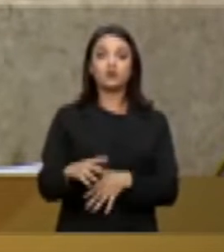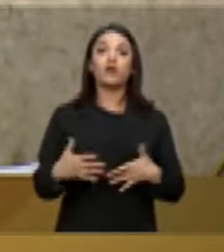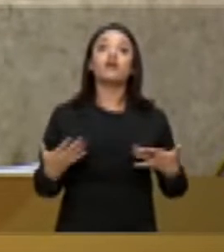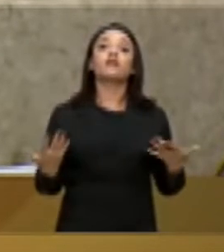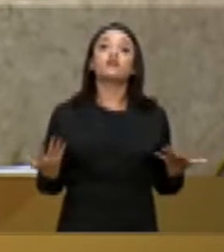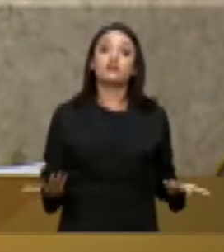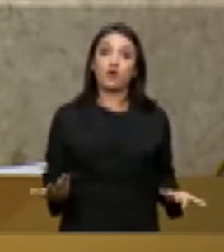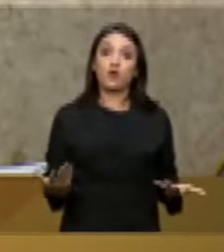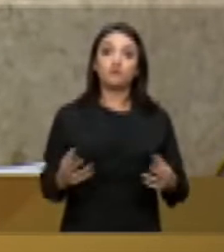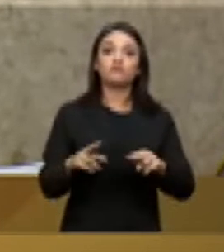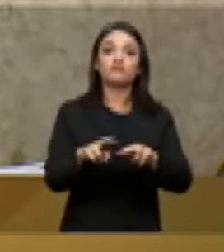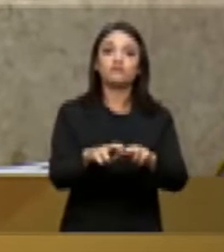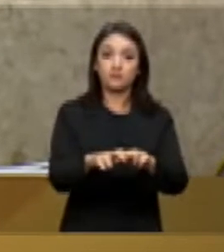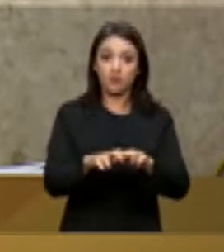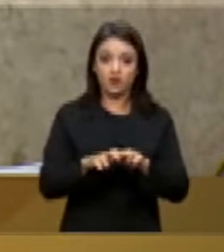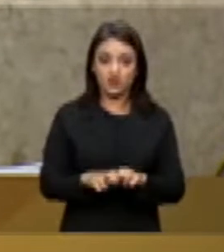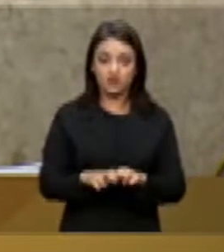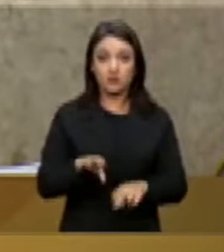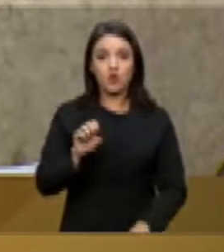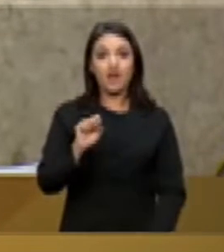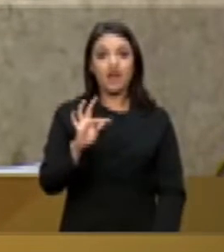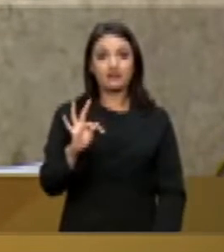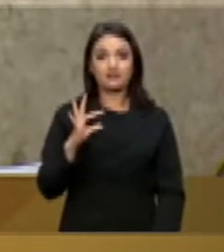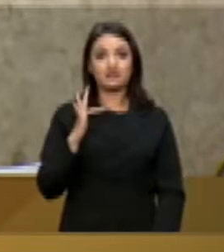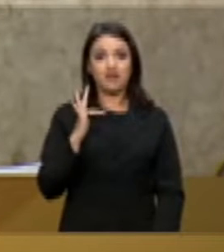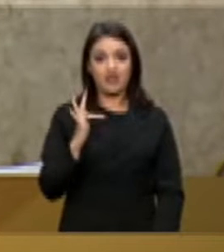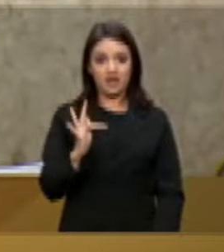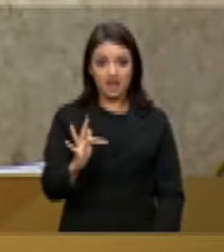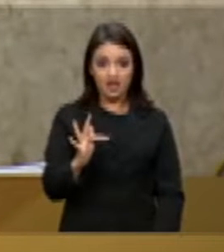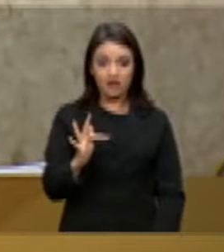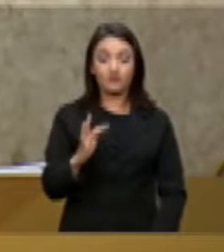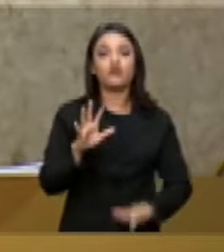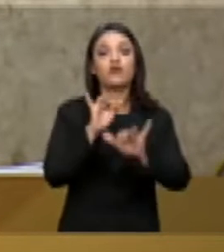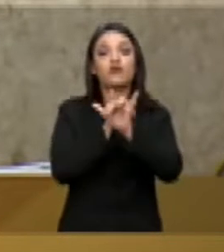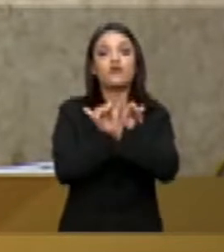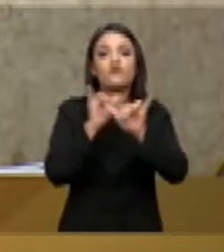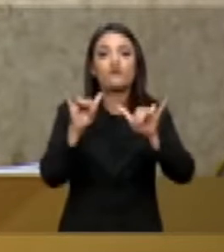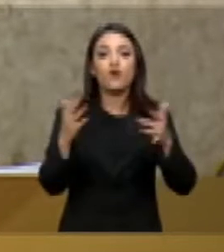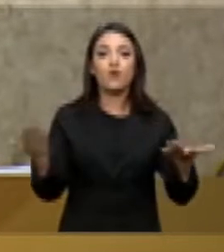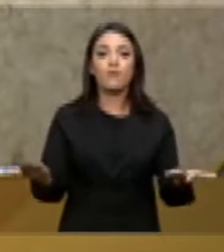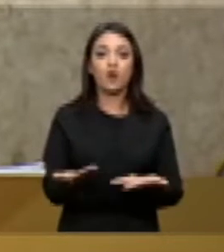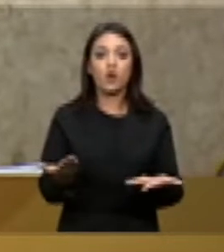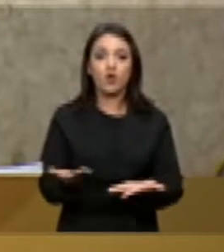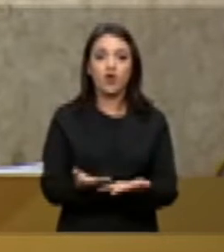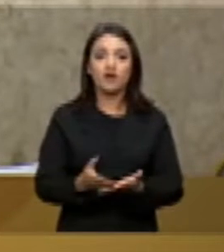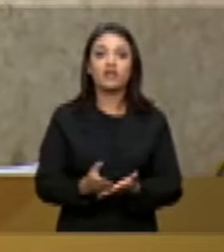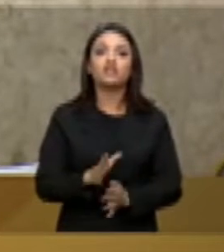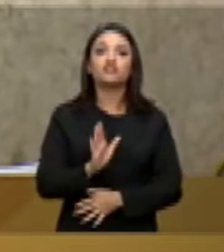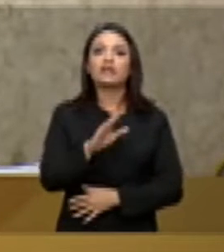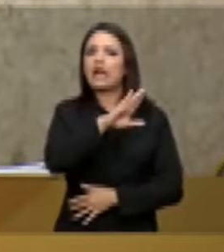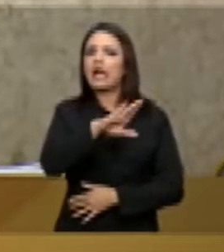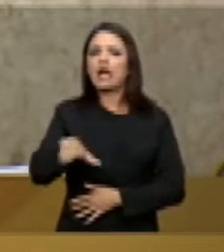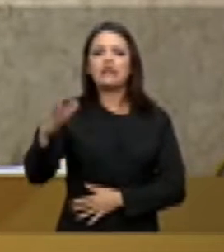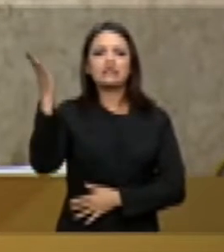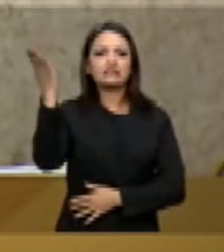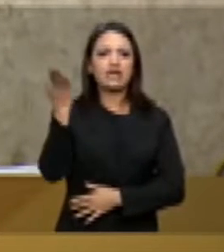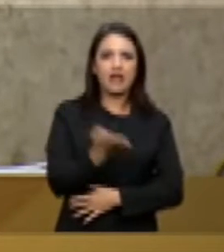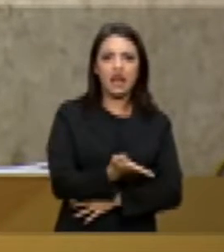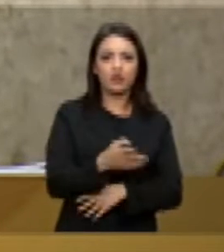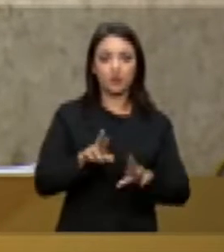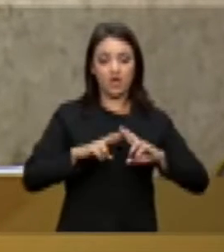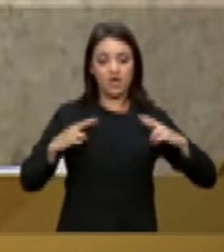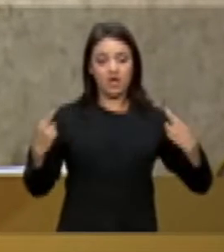dessas circunstâncias, o Supremo Tribunal Federal informa que está cancelada a